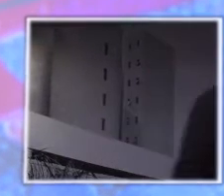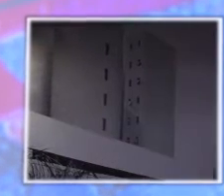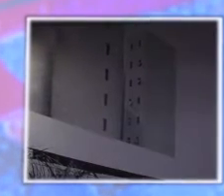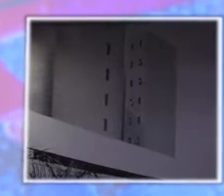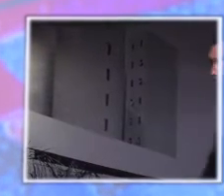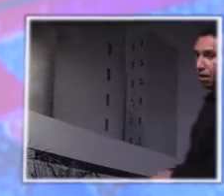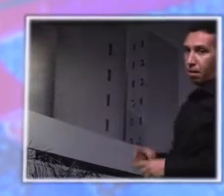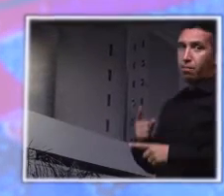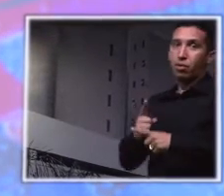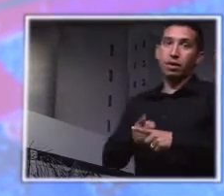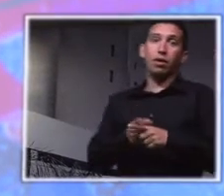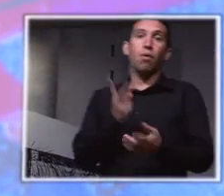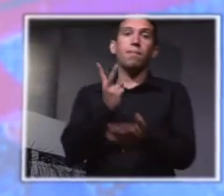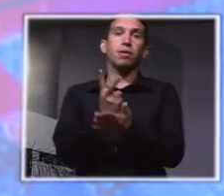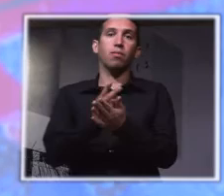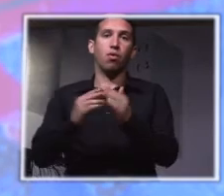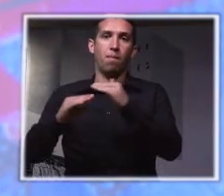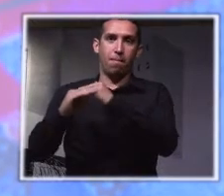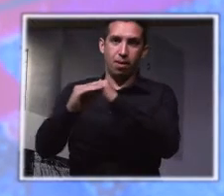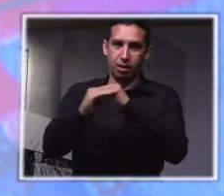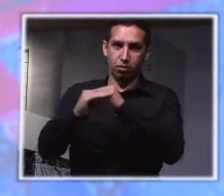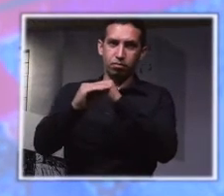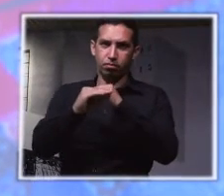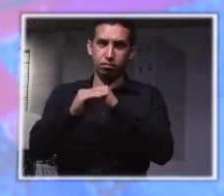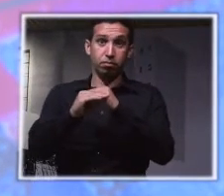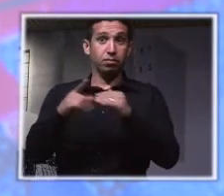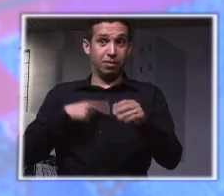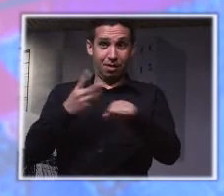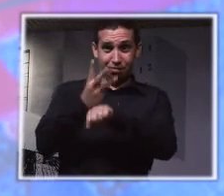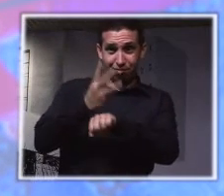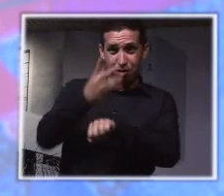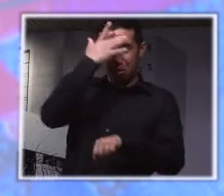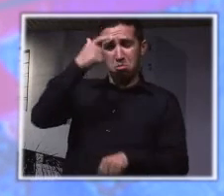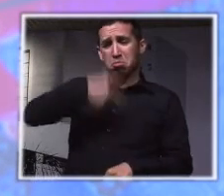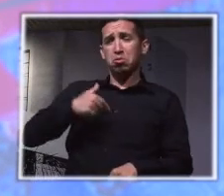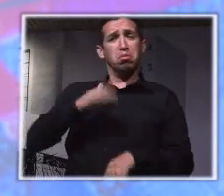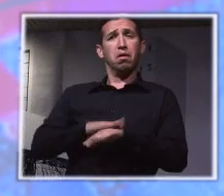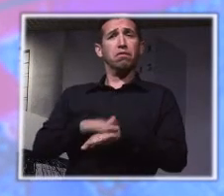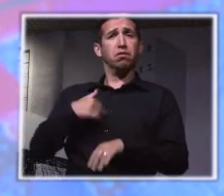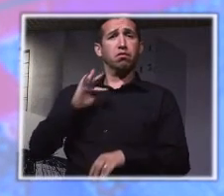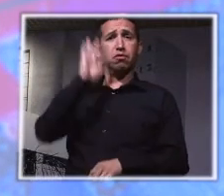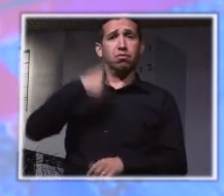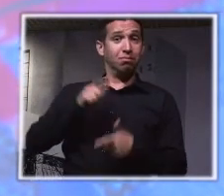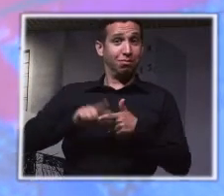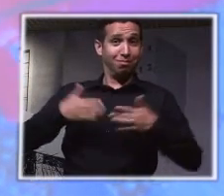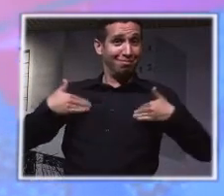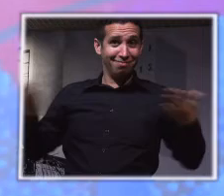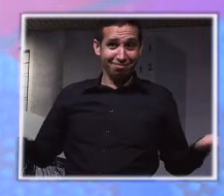opera com o mesmo padrão que eu chamo de padrão da terceirização. Eu tenho a minha vida, eu cidadã, minha vida, meu futuro, meus